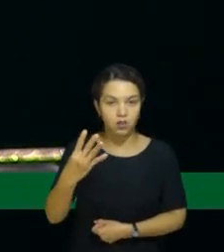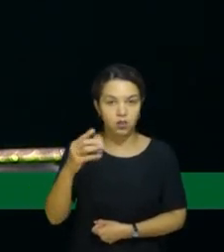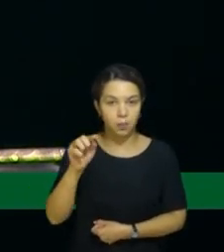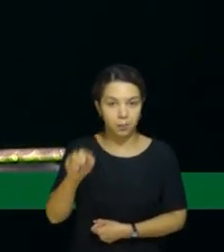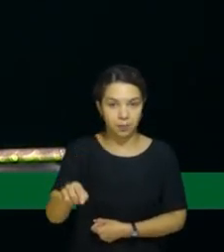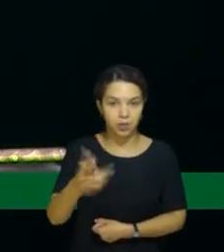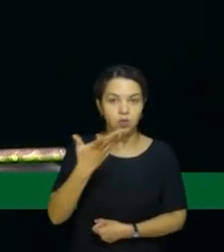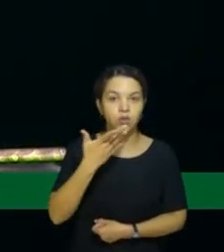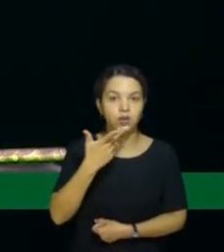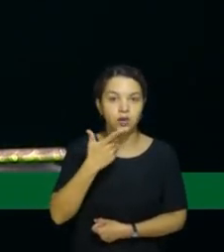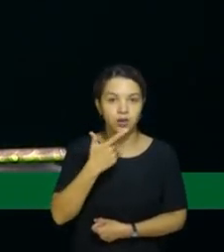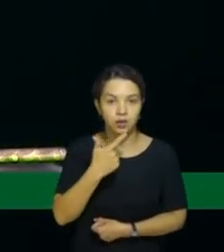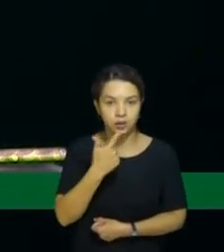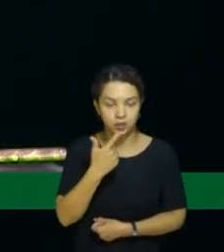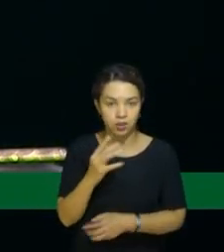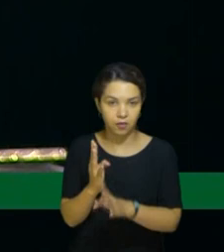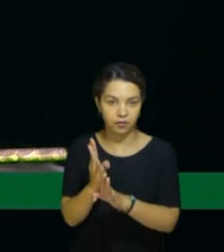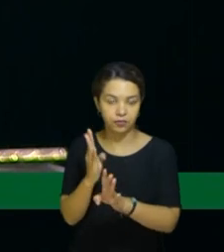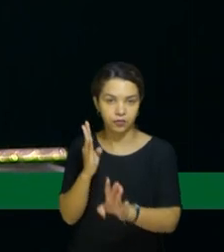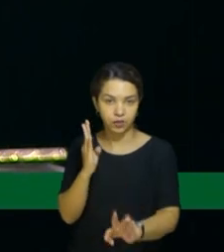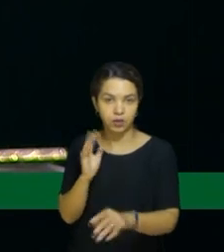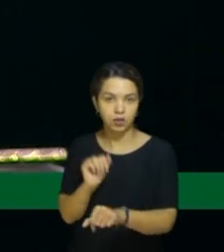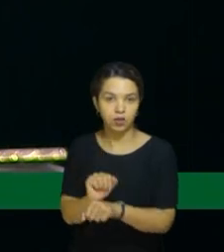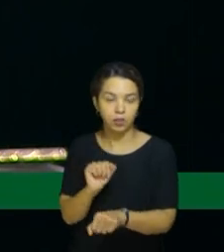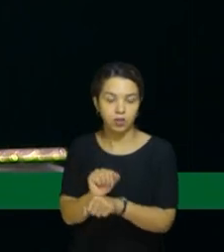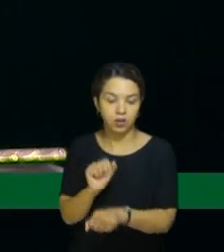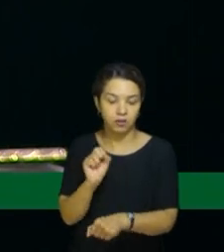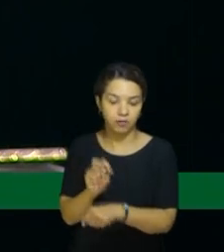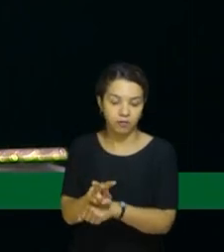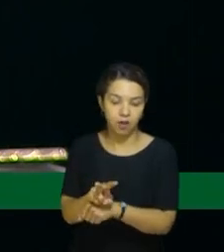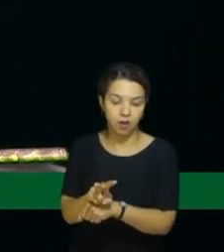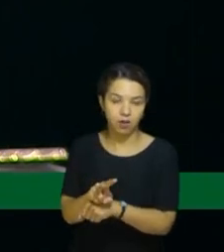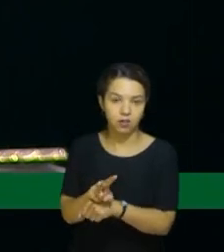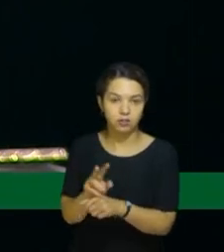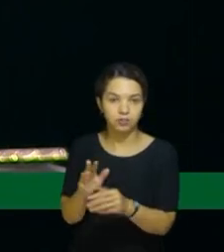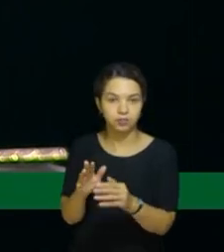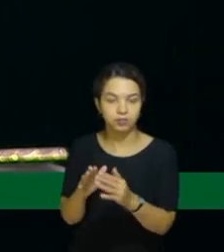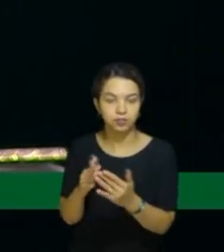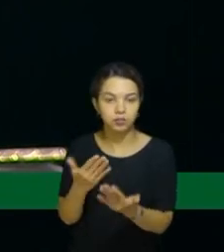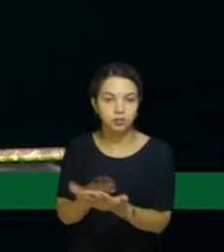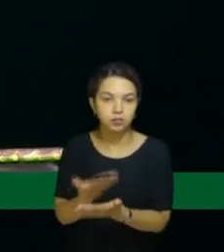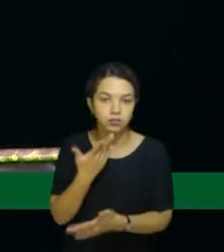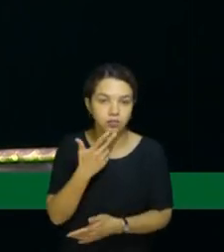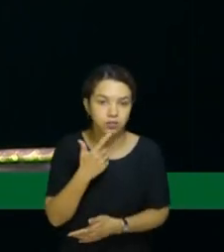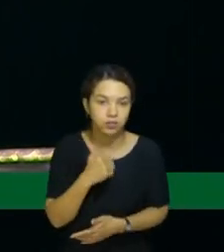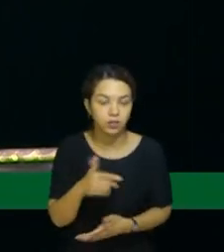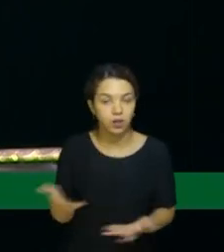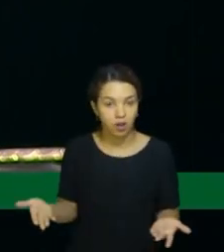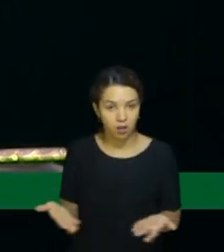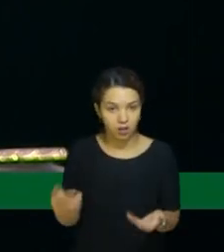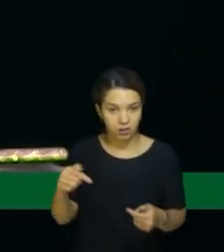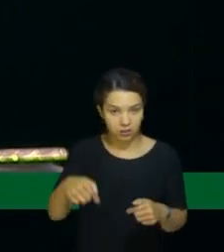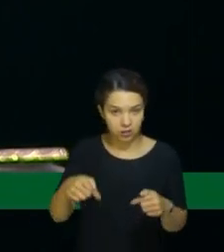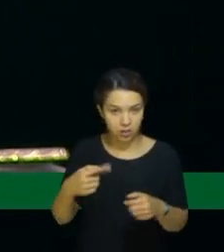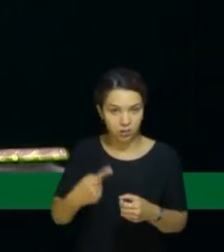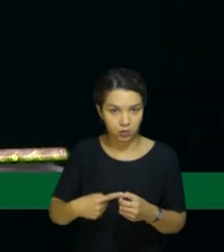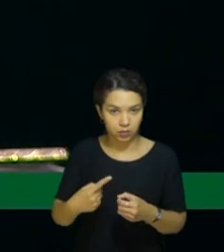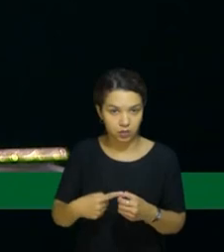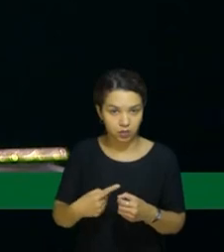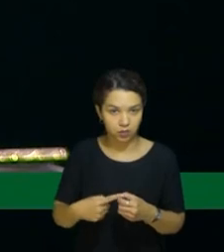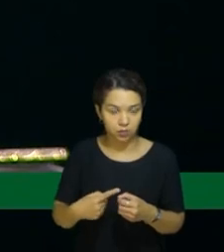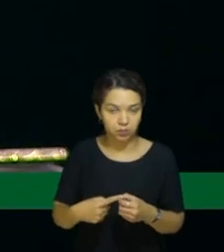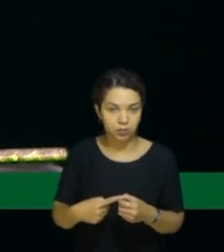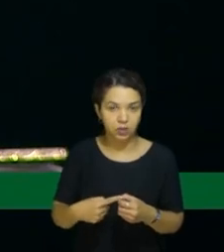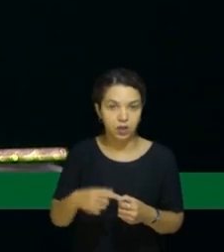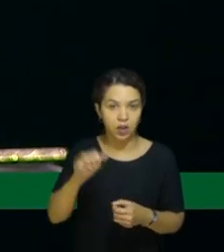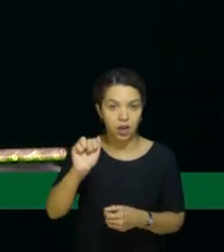crianças numa fila aguardando vaga em creche Deputado de Nadal aqui na nossa cidade de Blumenau na nossa